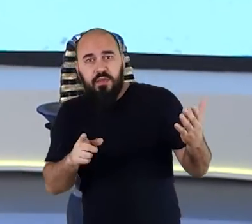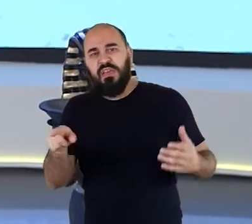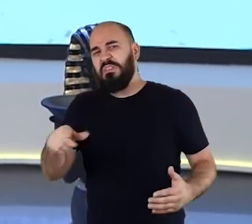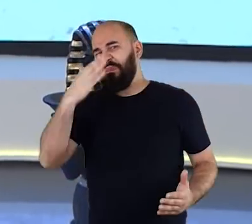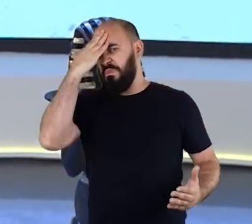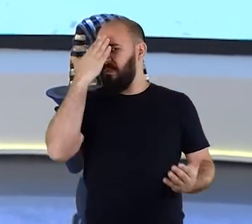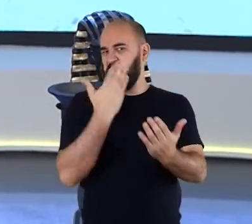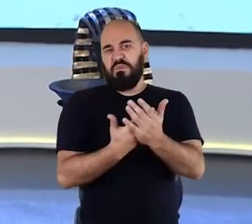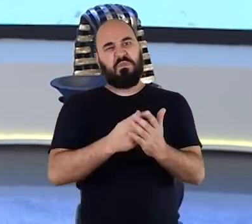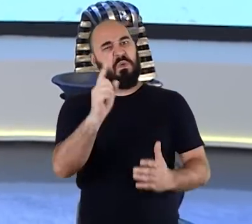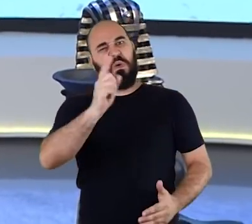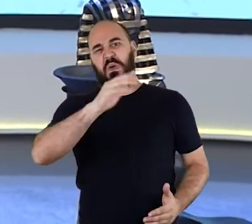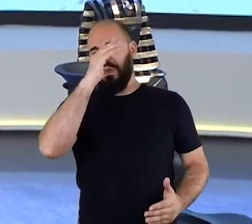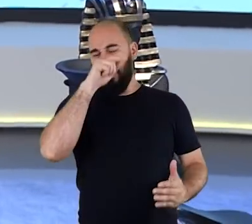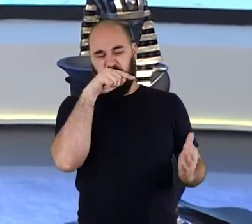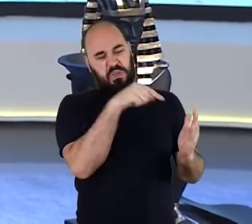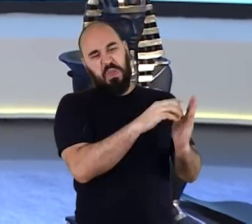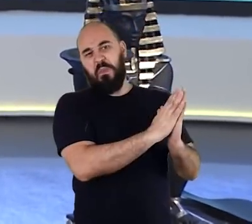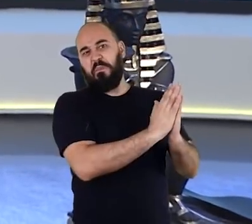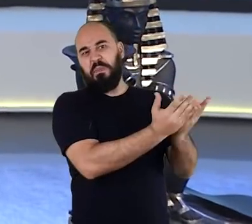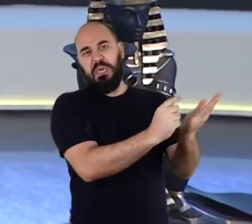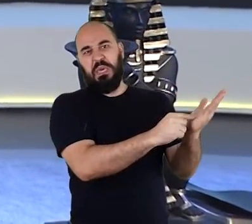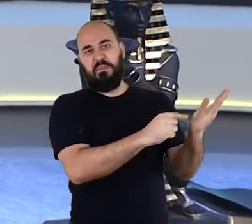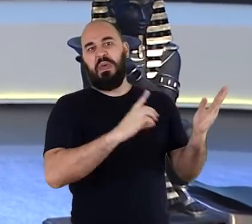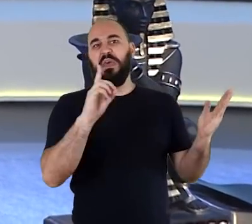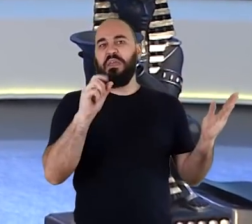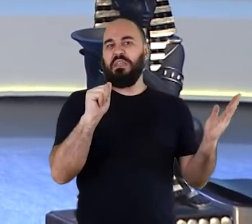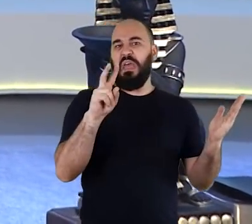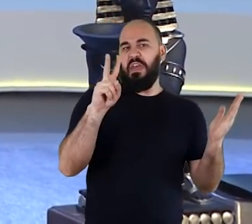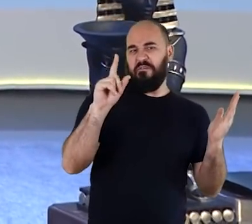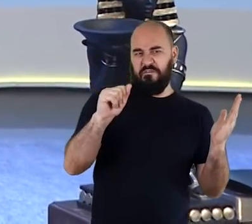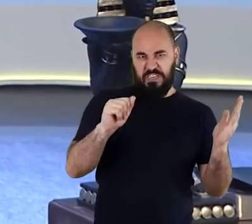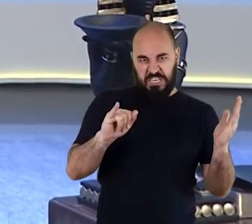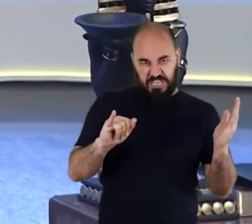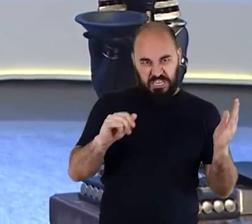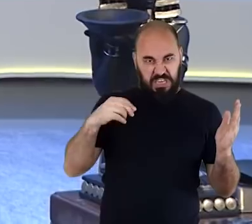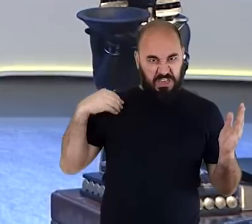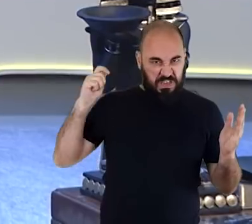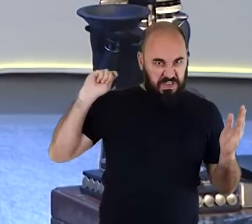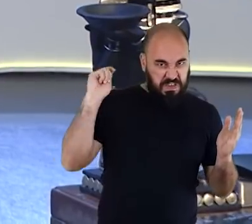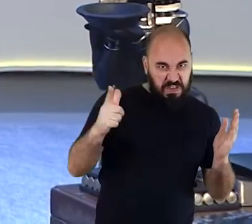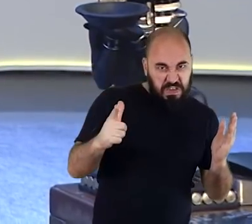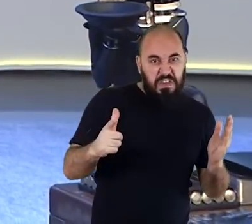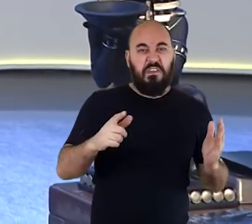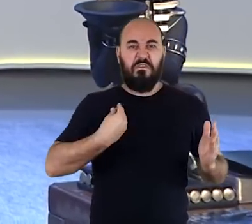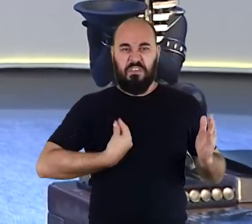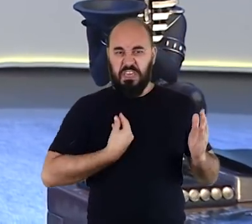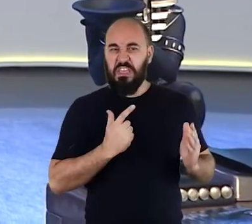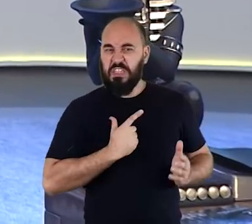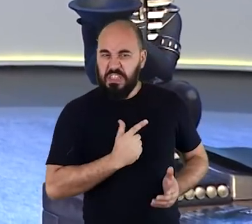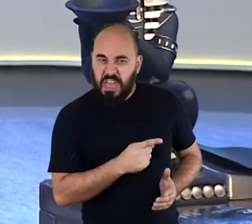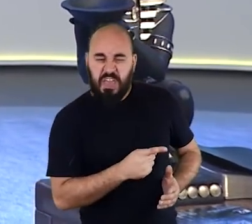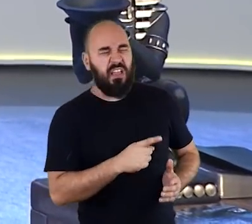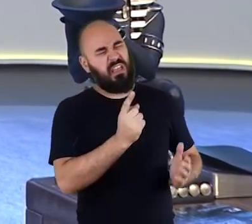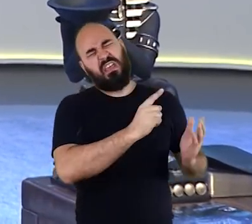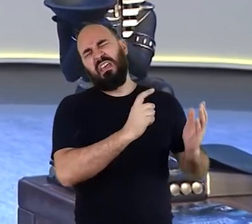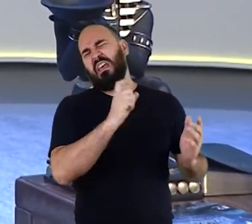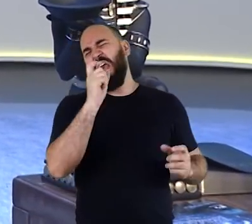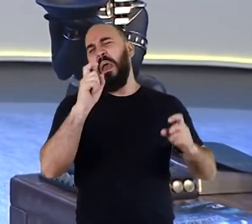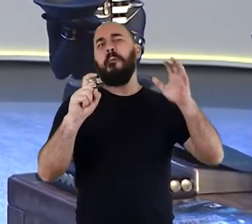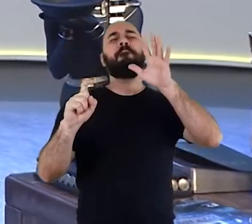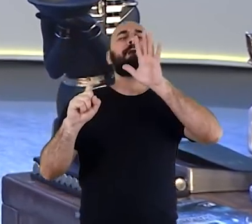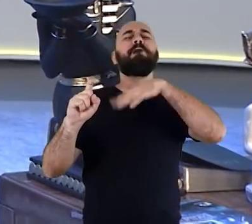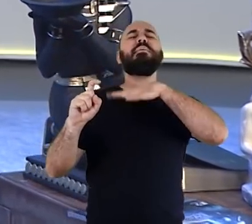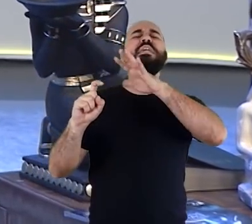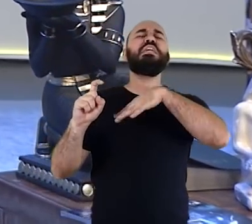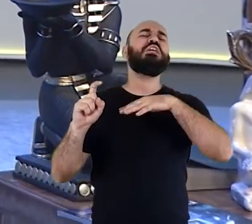à existência histórica de Davi. Eles diziam que Davi era tão mitológico quanto o rei Arthur. Sendo